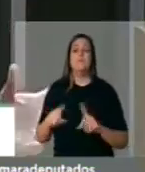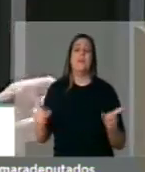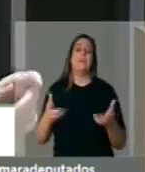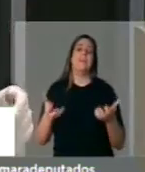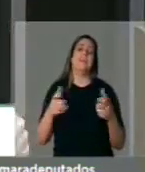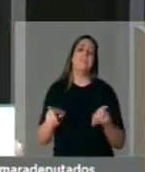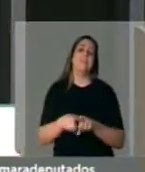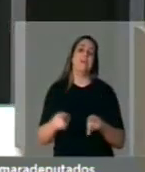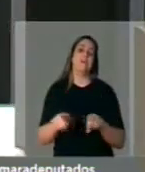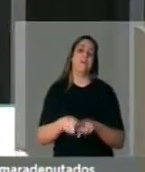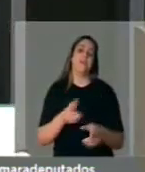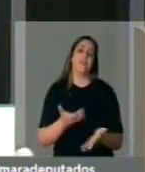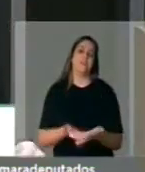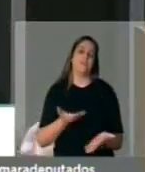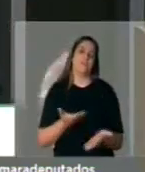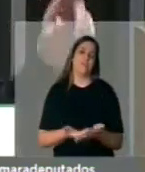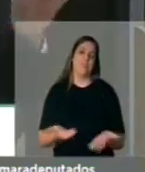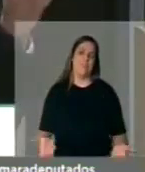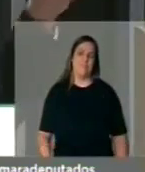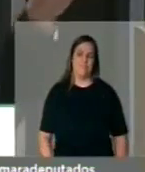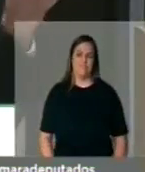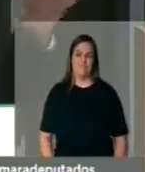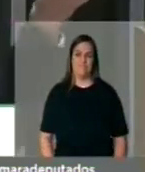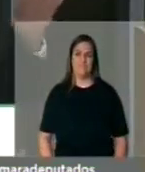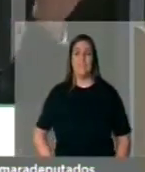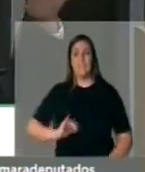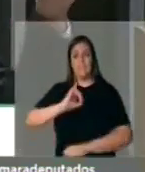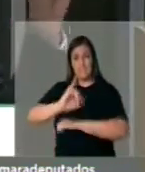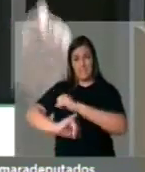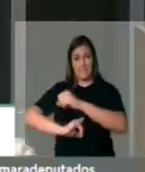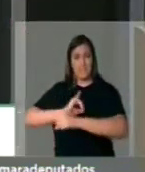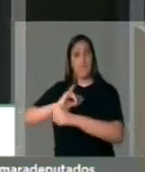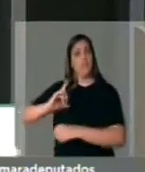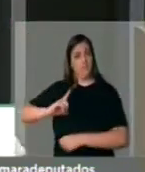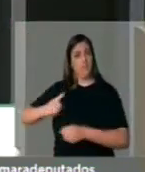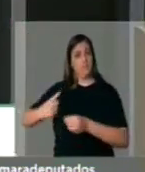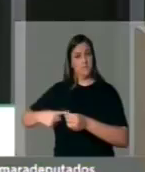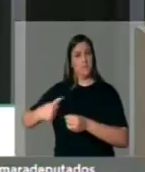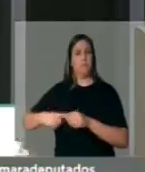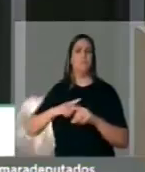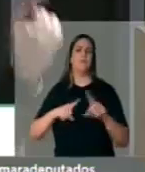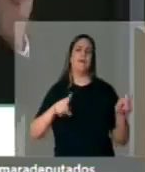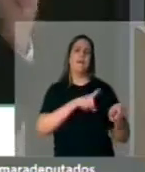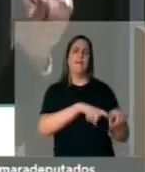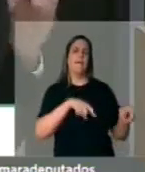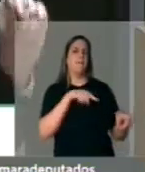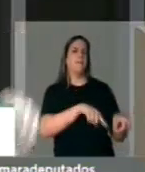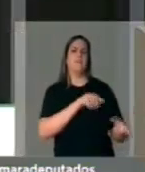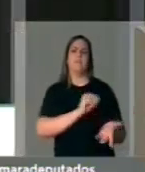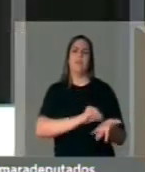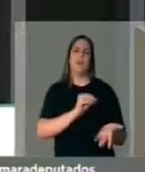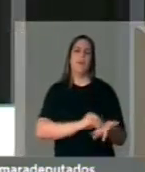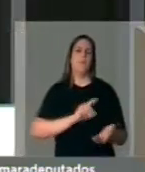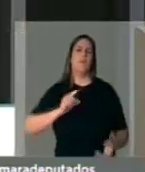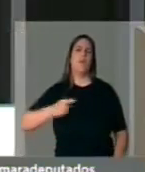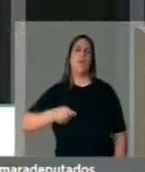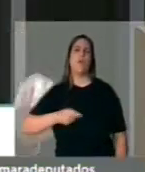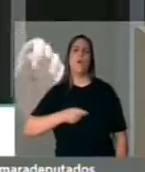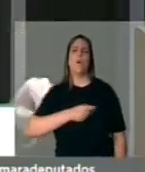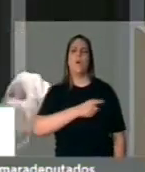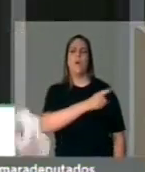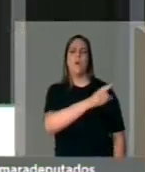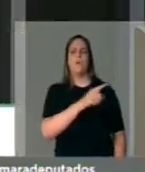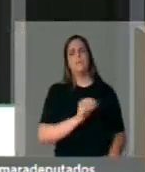estudar. E, portanto, a internet que existe na cidade precisa chegar lá no fundo do campo, lá no sertão, lá no interior.